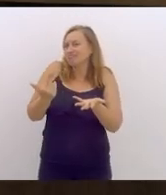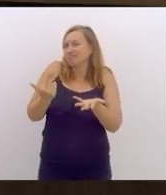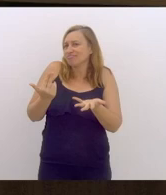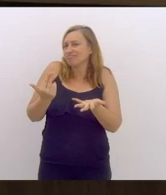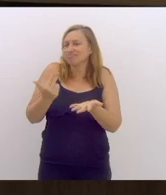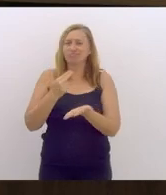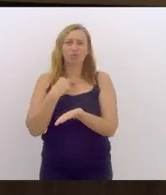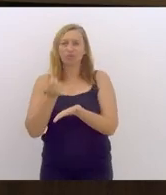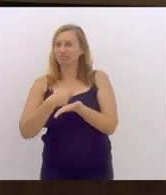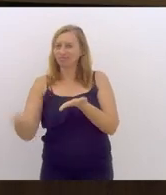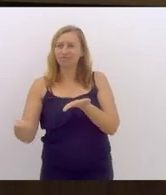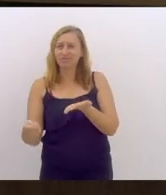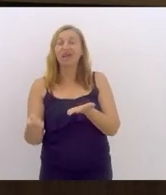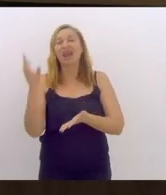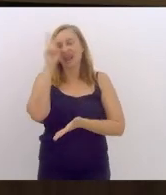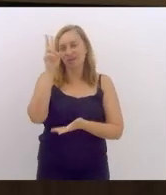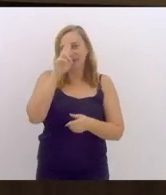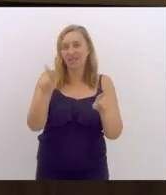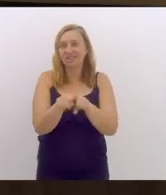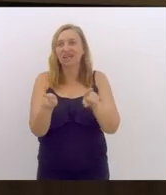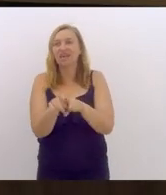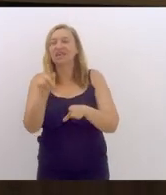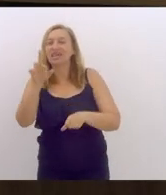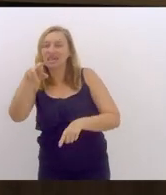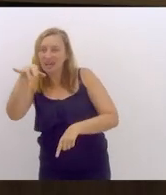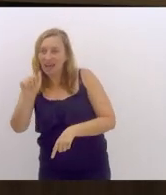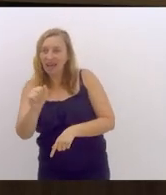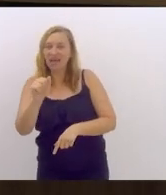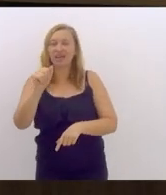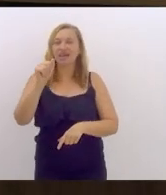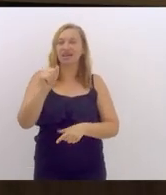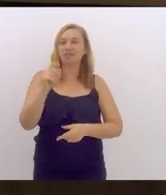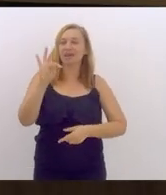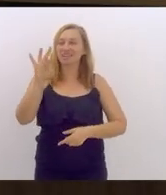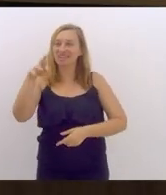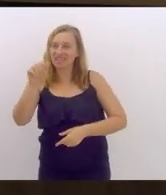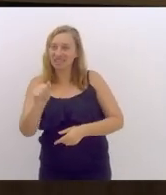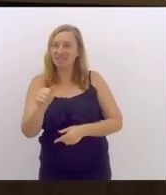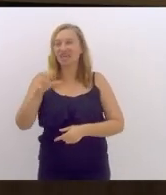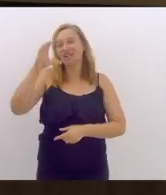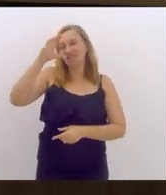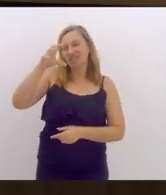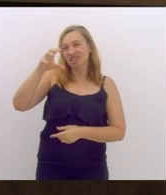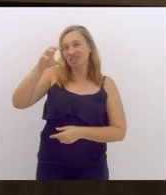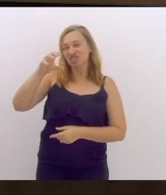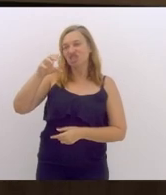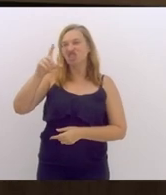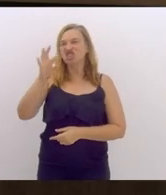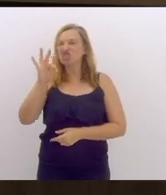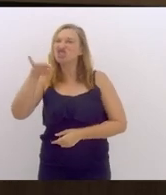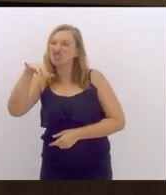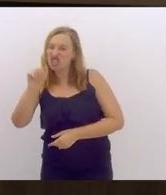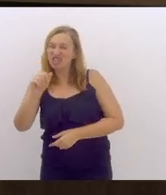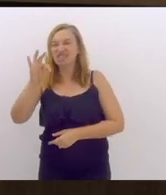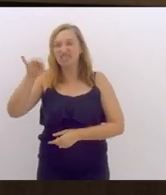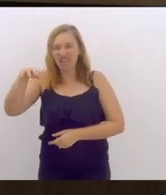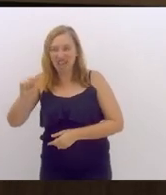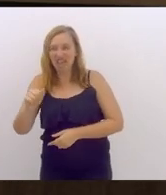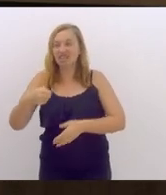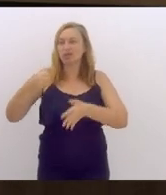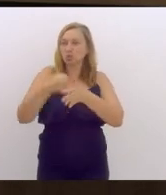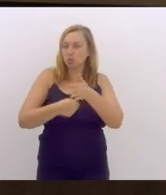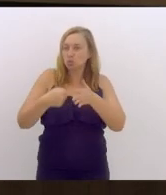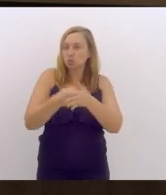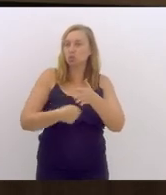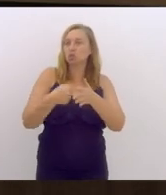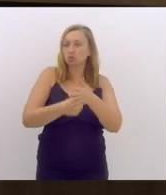assinar lembrar também de hilária Batista de Almeida conhecida como tia siatta que foi símbolo da resistência